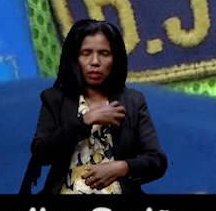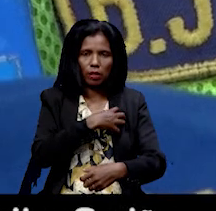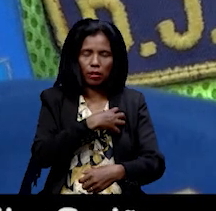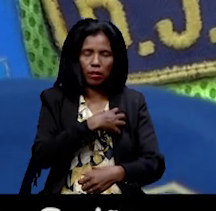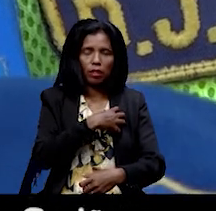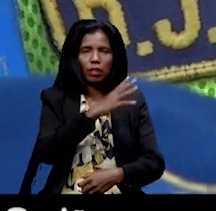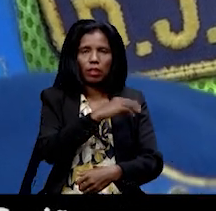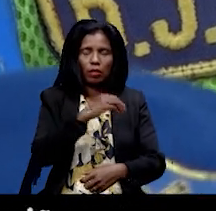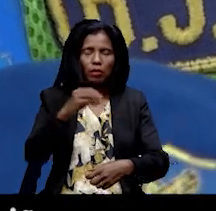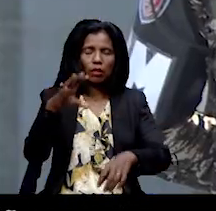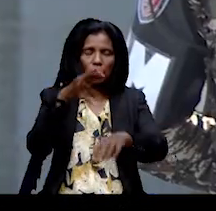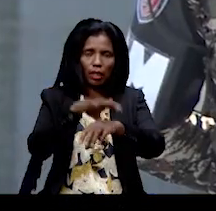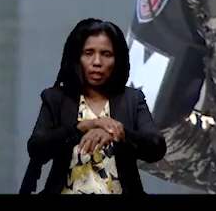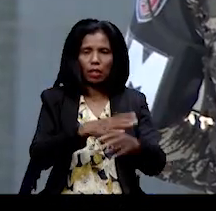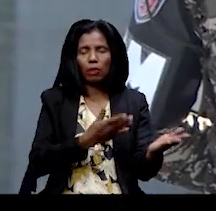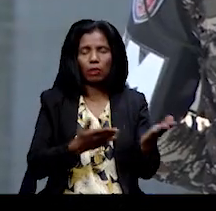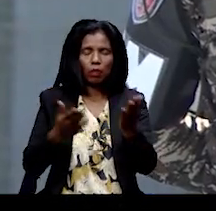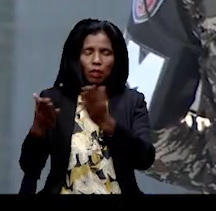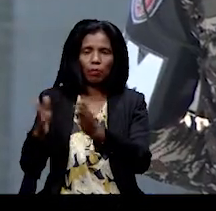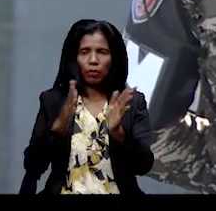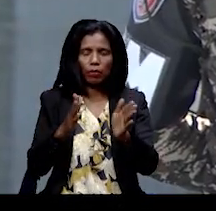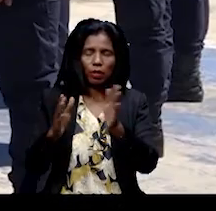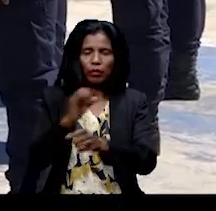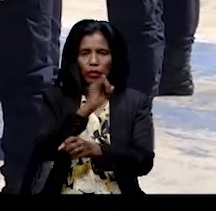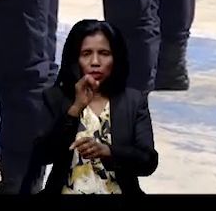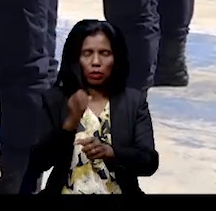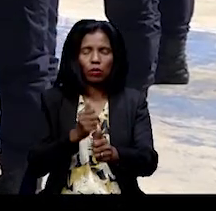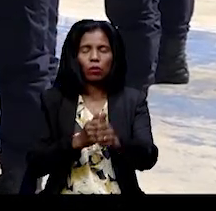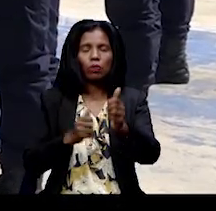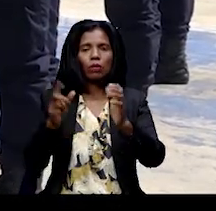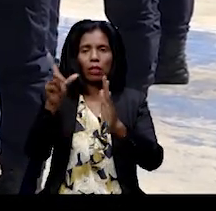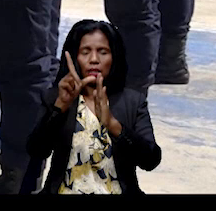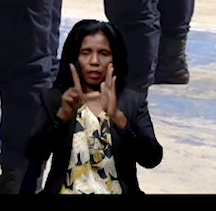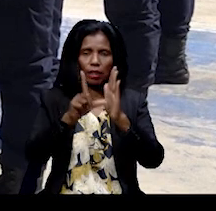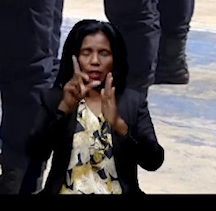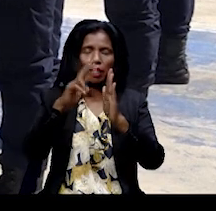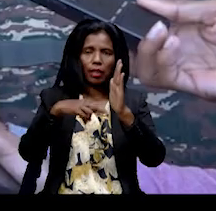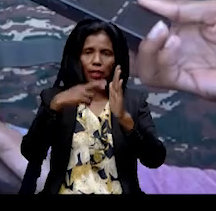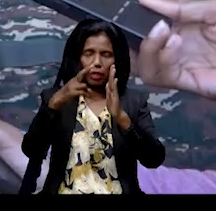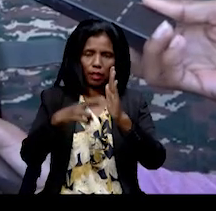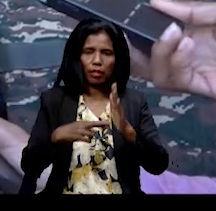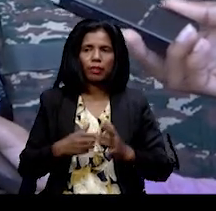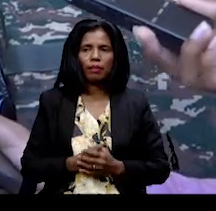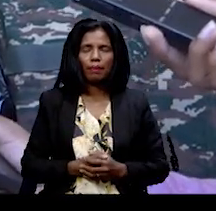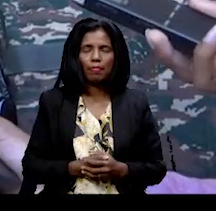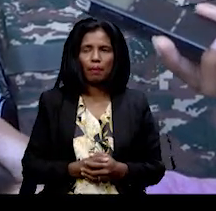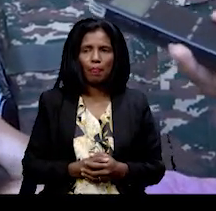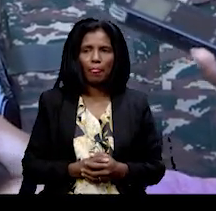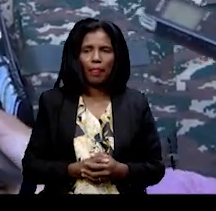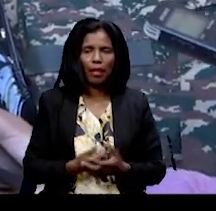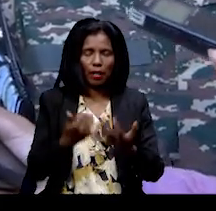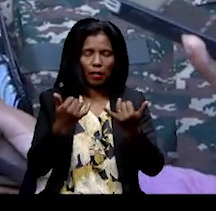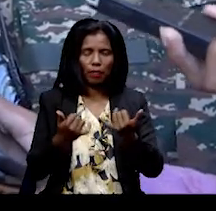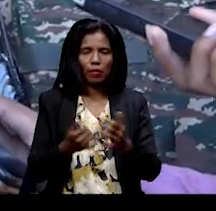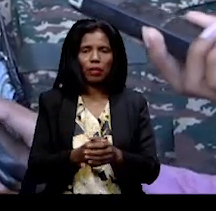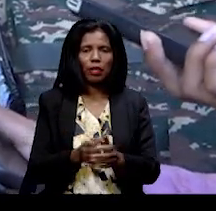se captura hodi submete ba processo investigação tui regulamento disciplinar instituição Ruanenian. Hau oin lança